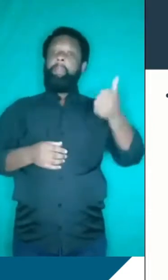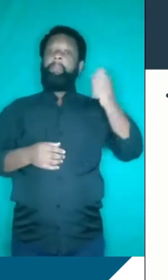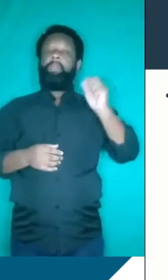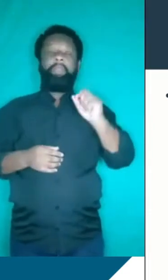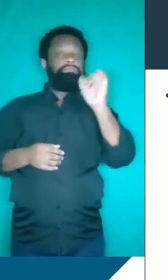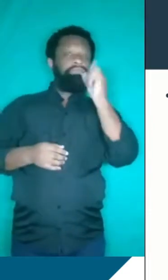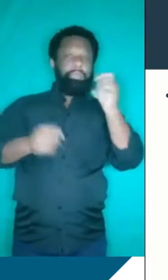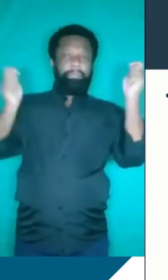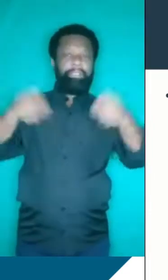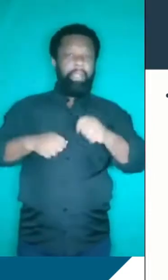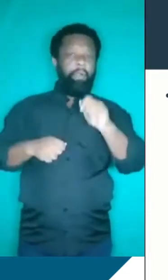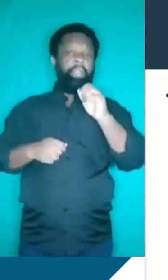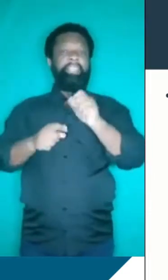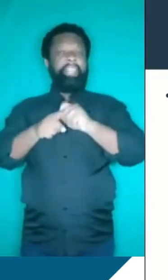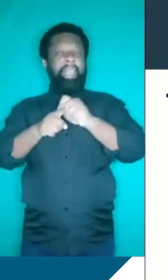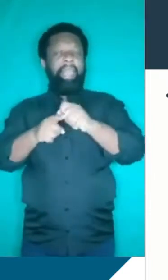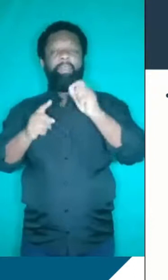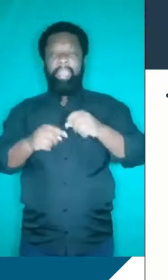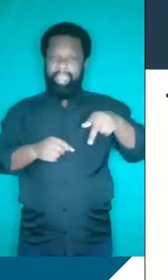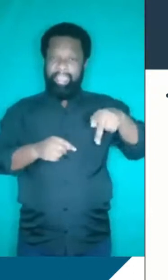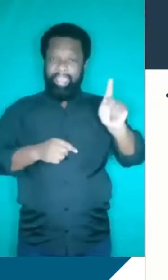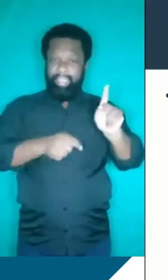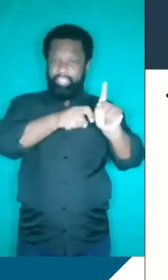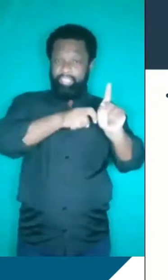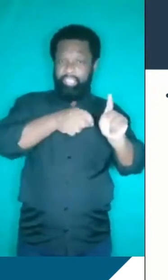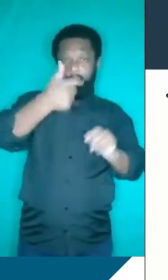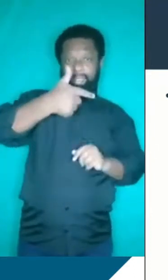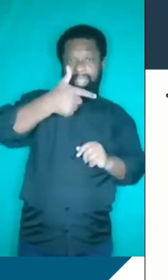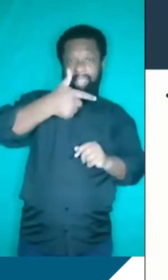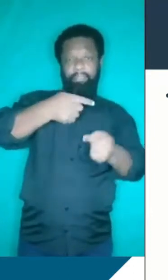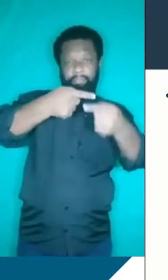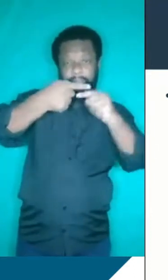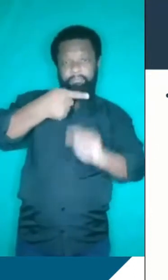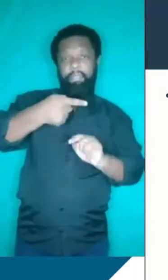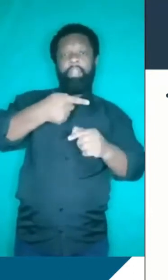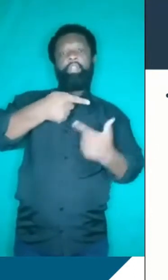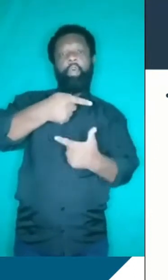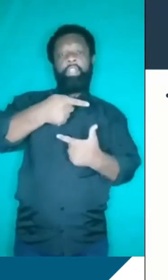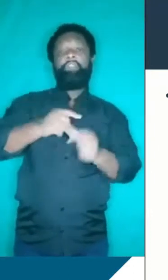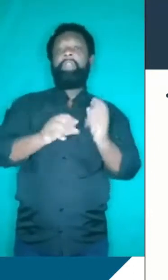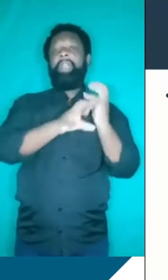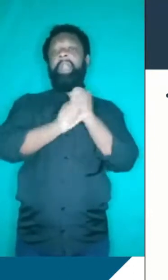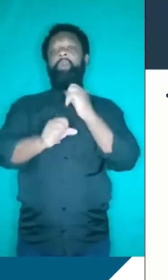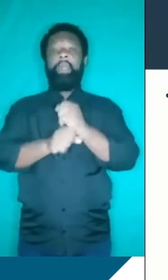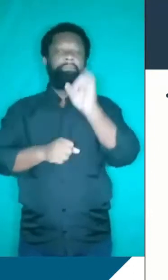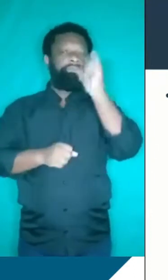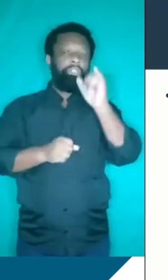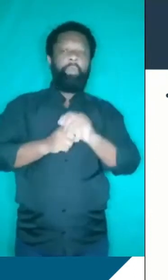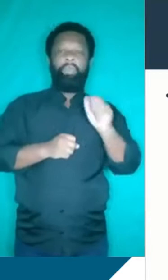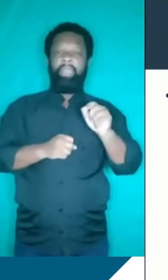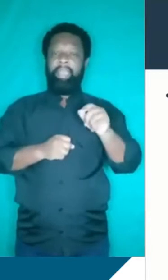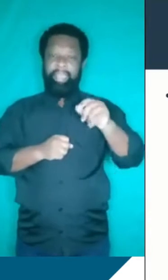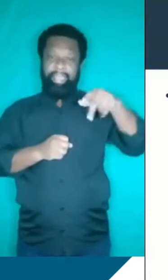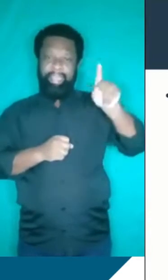Primeiro que a energia potencial elástica é kx ao quadrado sobre 2. Então, eu vou calcular a energia armazenada aí a partir da equação